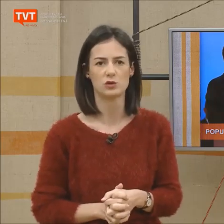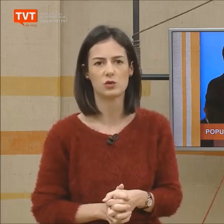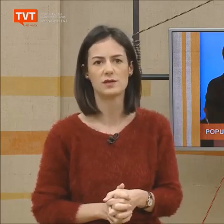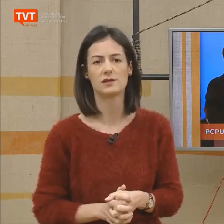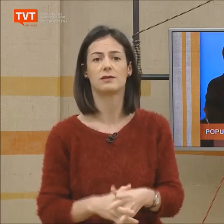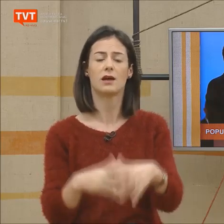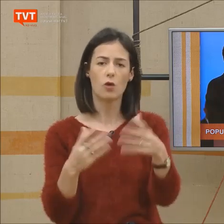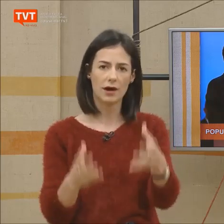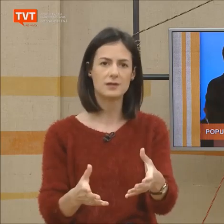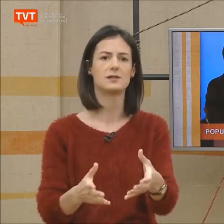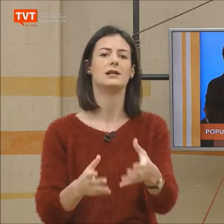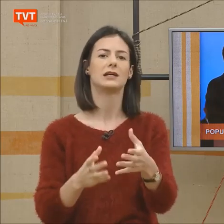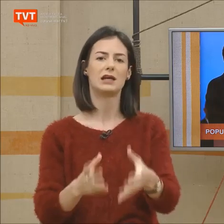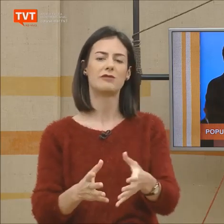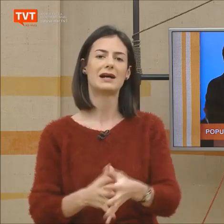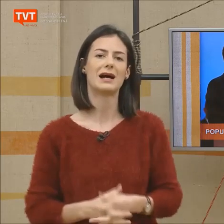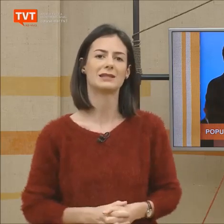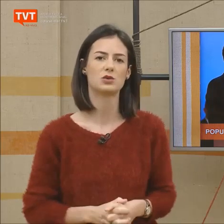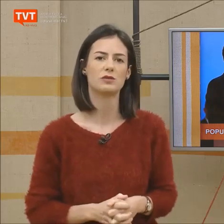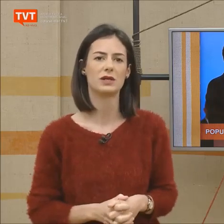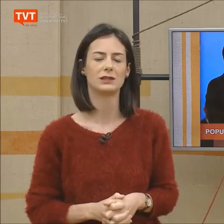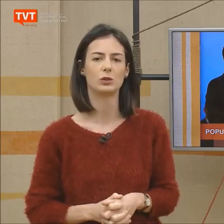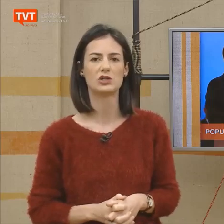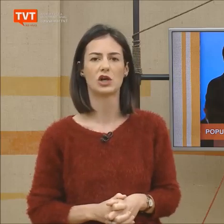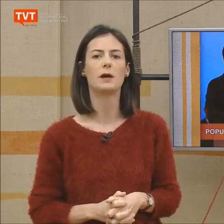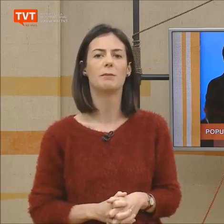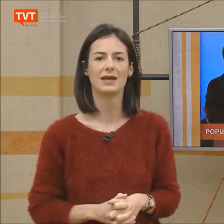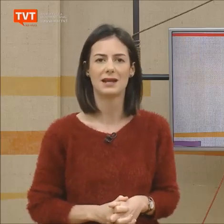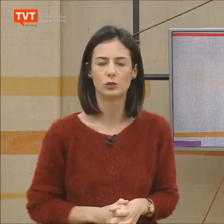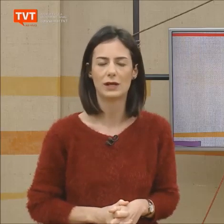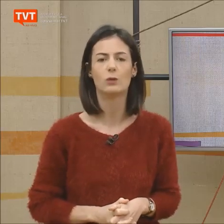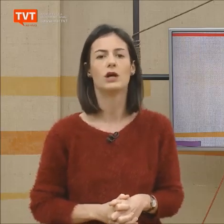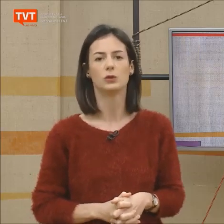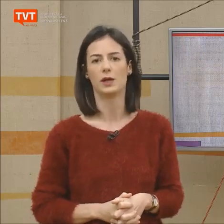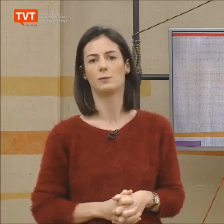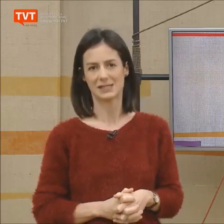intervenções em decorrência da facada sofrida durante a campanha eleitoral do ano passado.